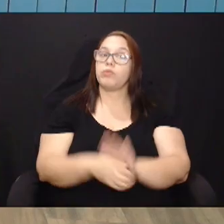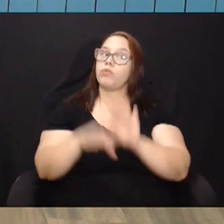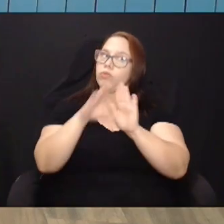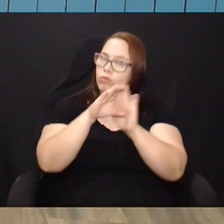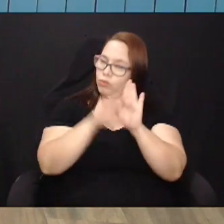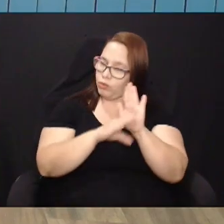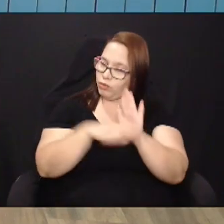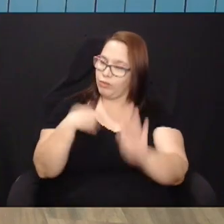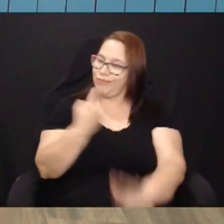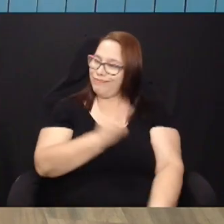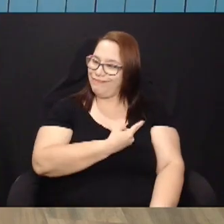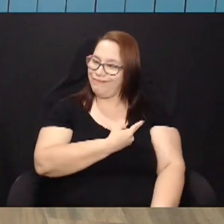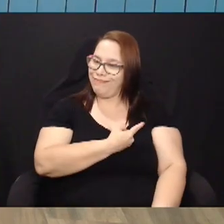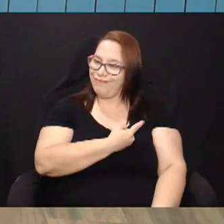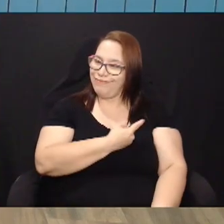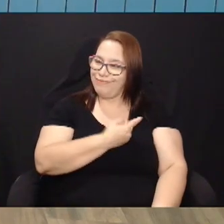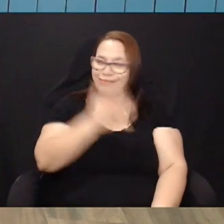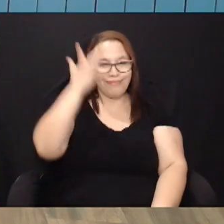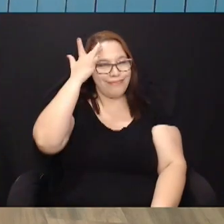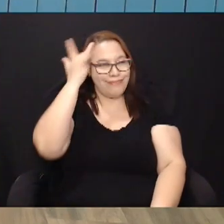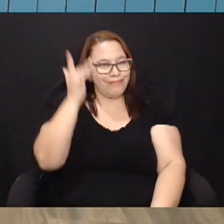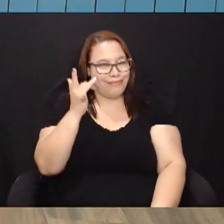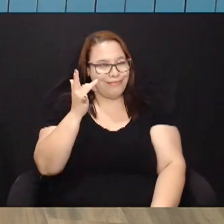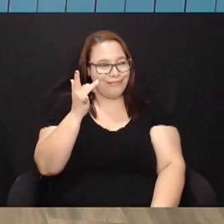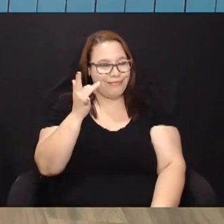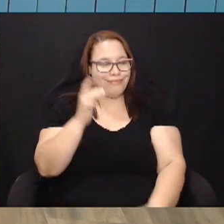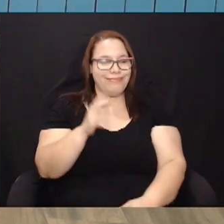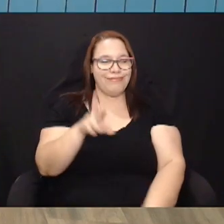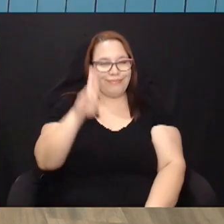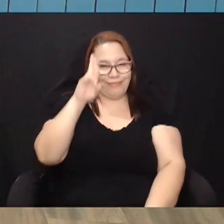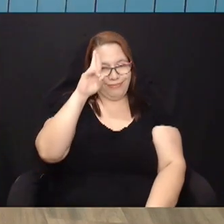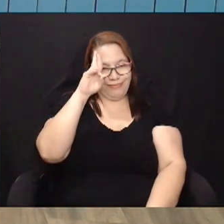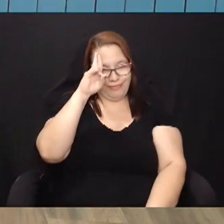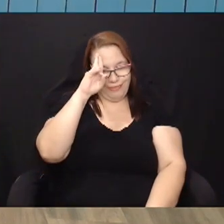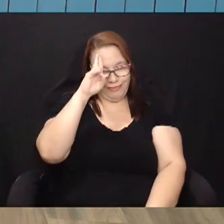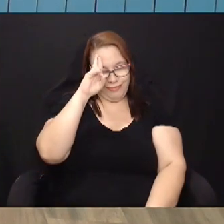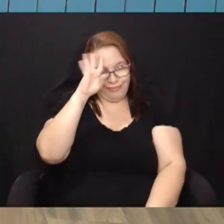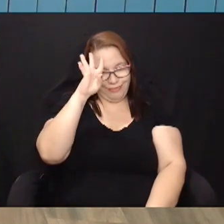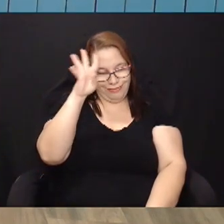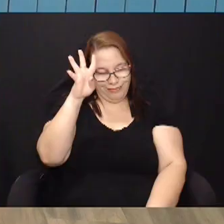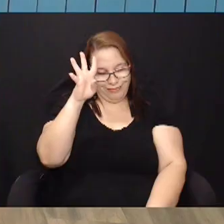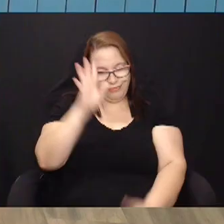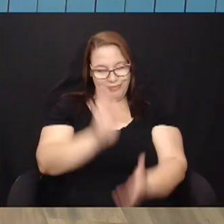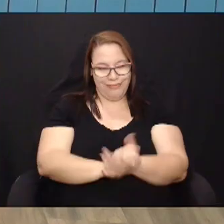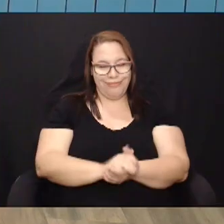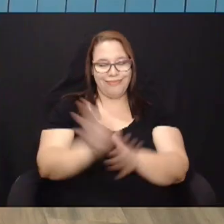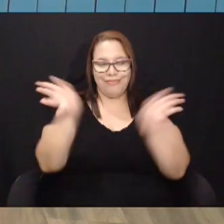programação e o Jornal Câmara Notícia retorna na quarta-feira. Tchau, tchau.